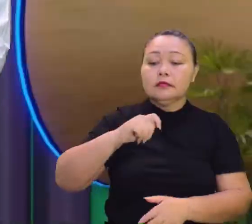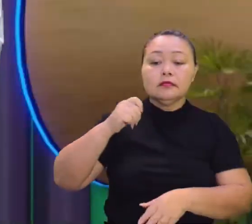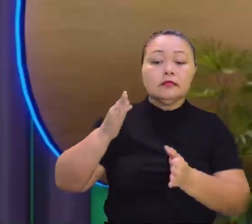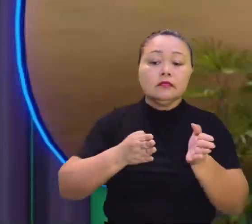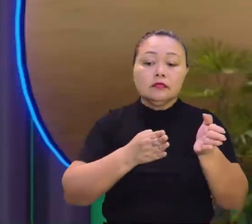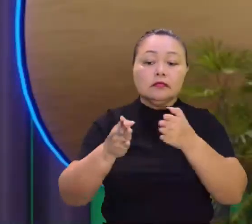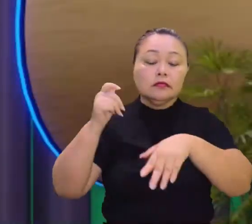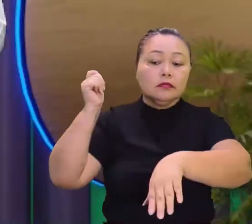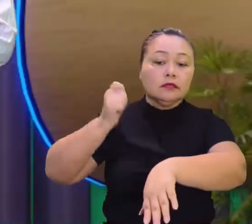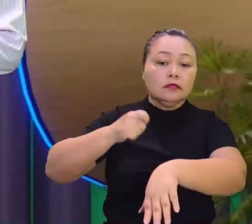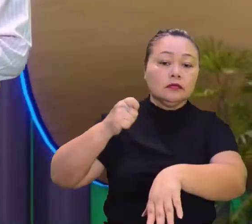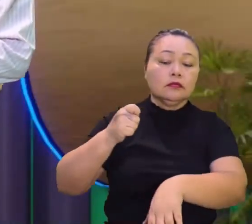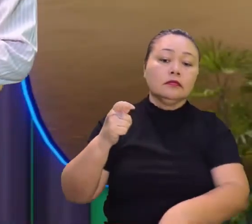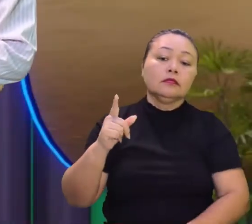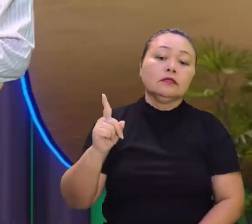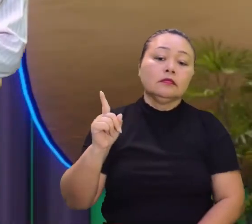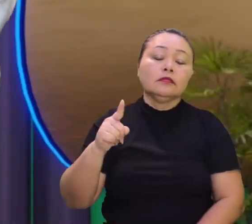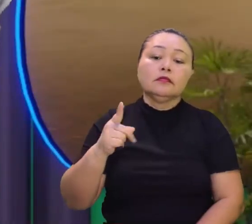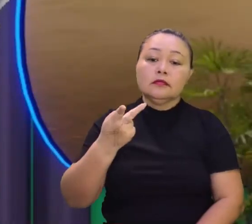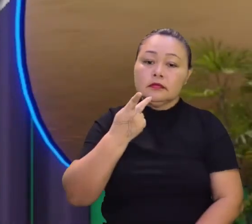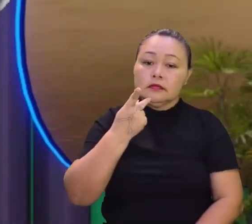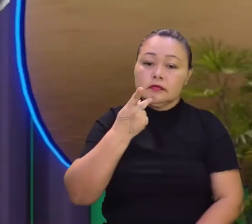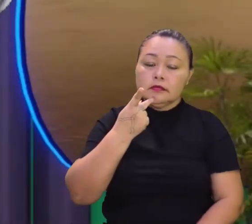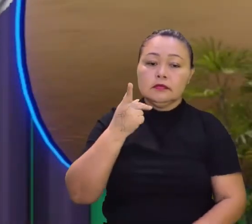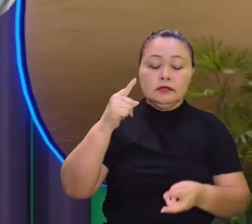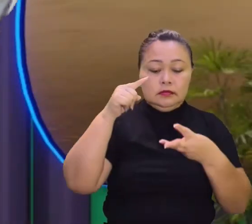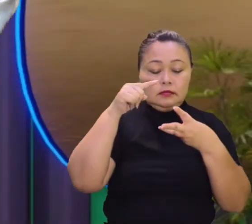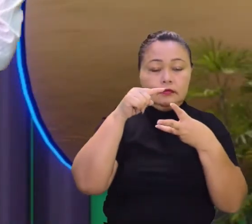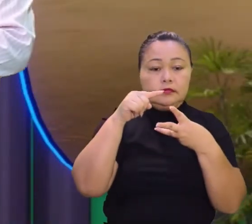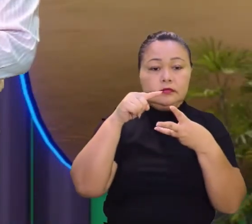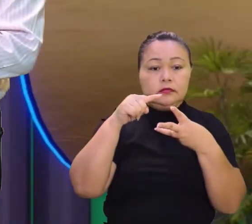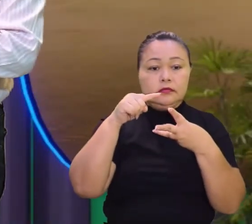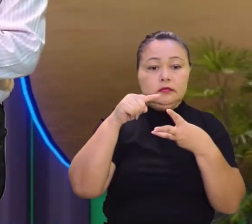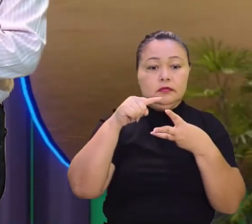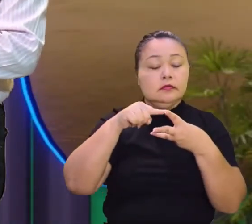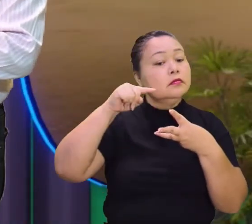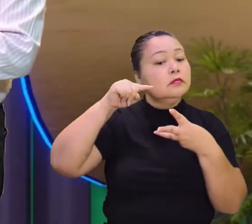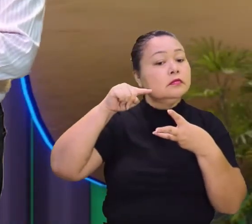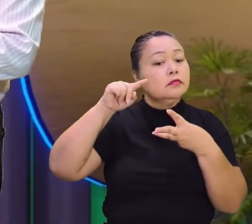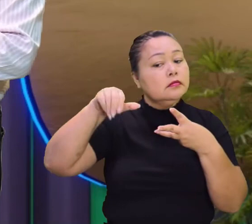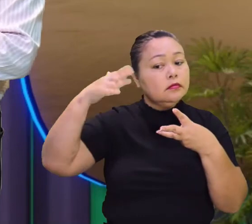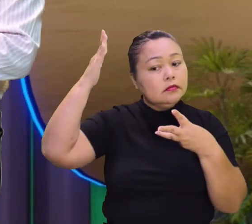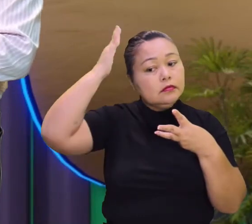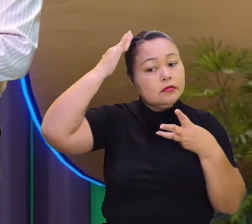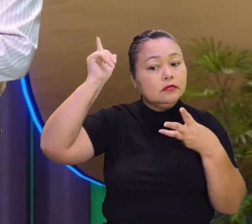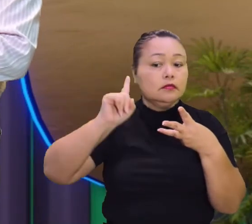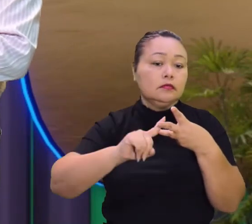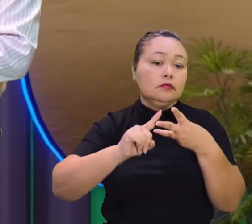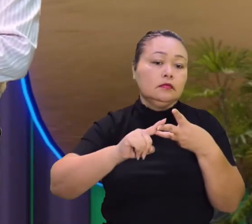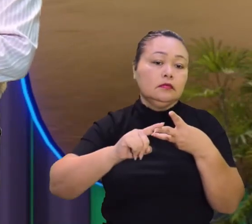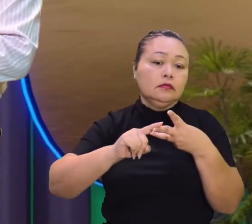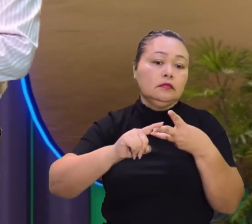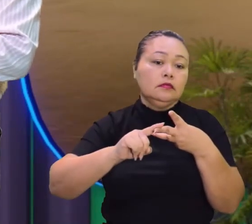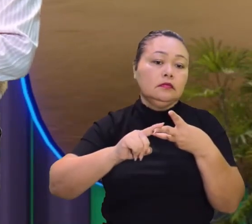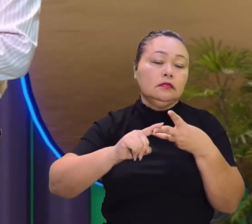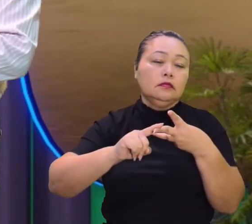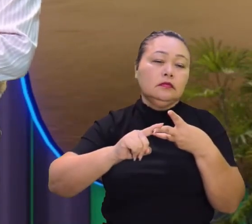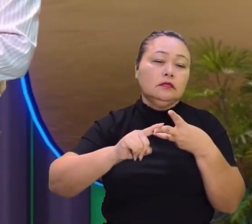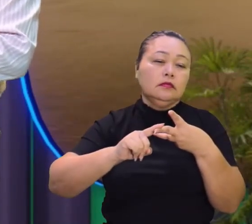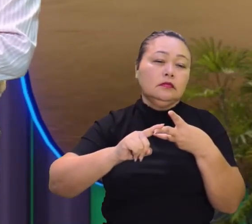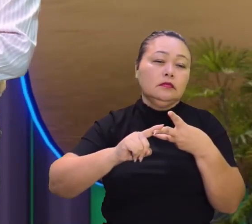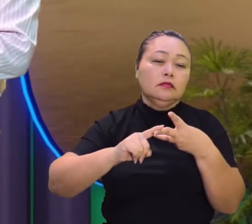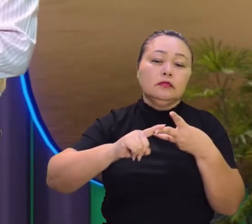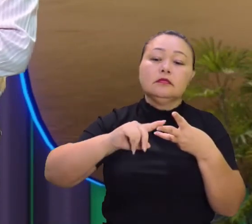só, Rogério. Você falou em que cidade aí? Falei Ji-Paraná, falei